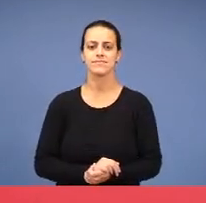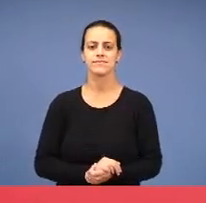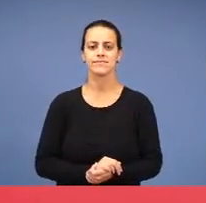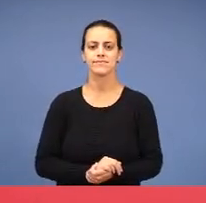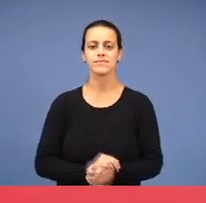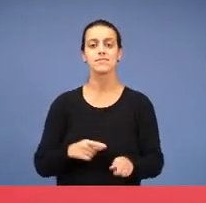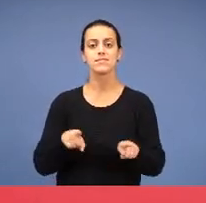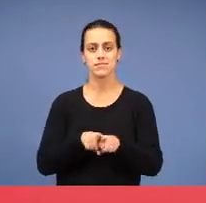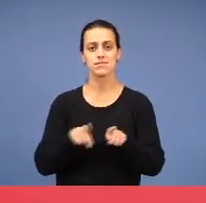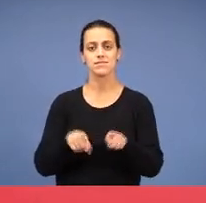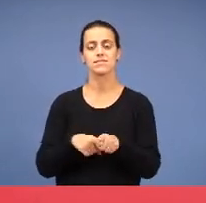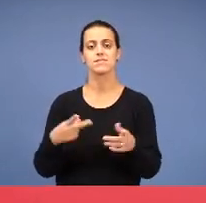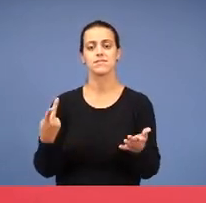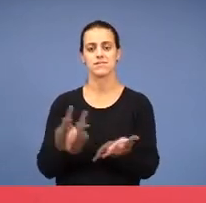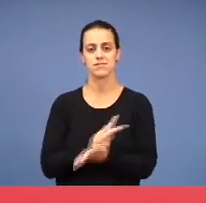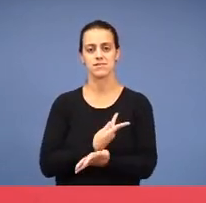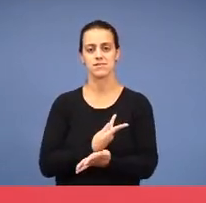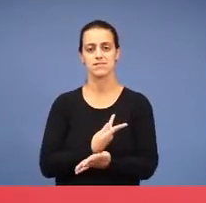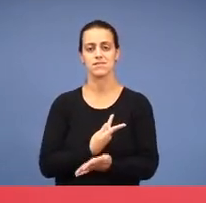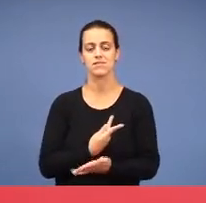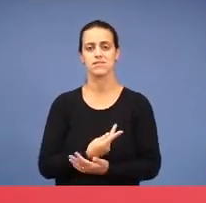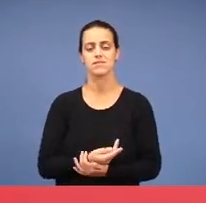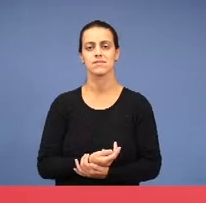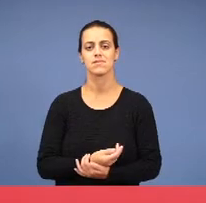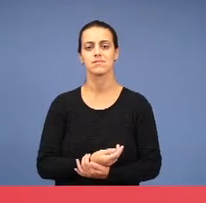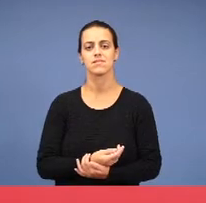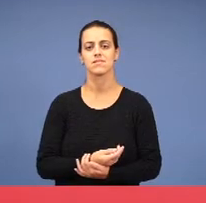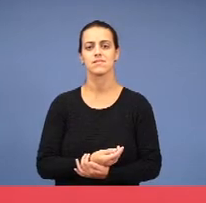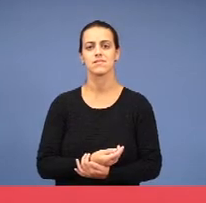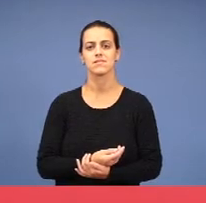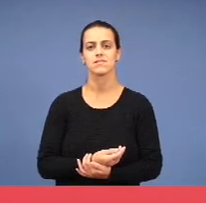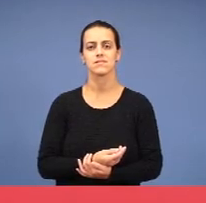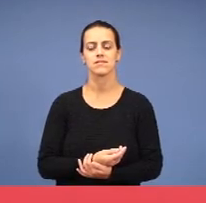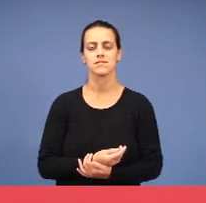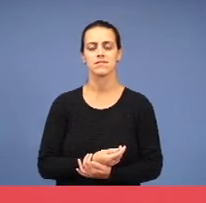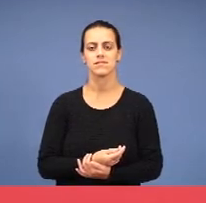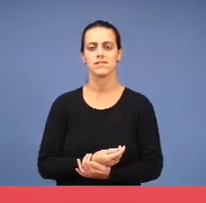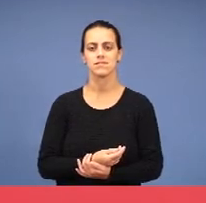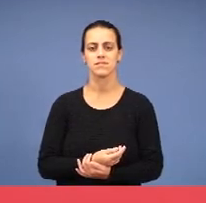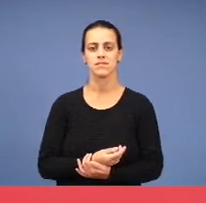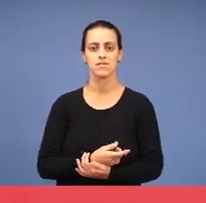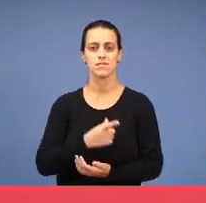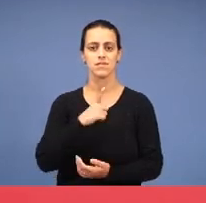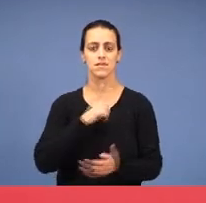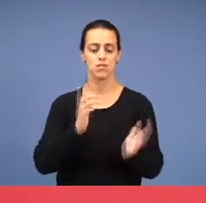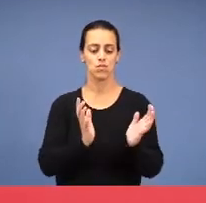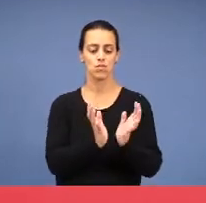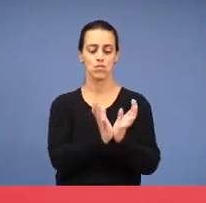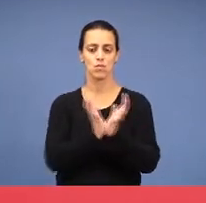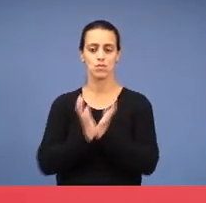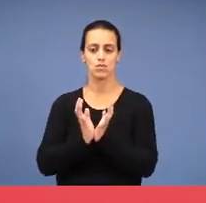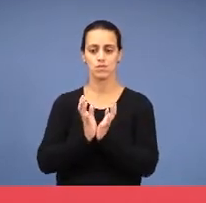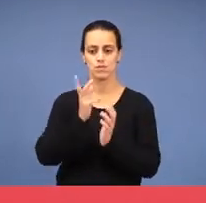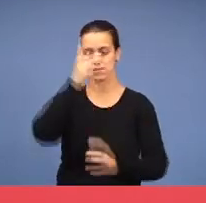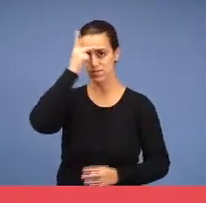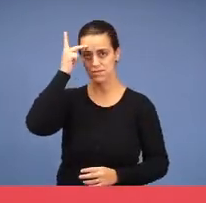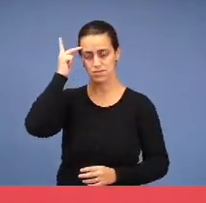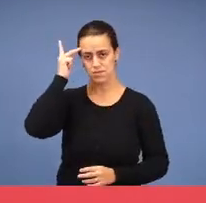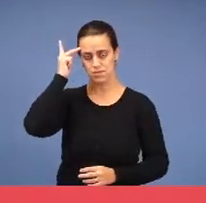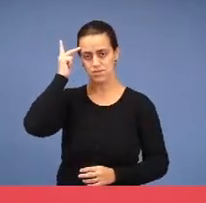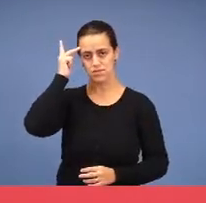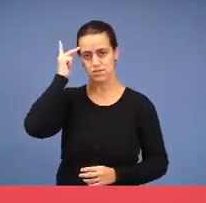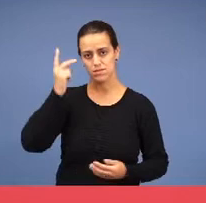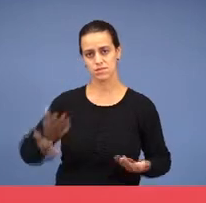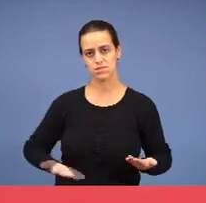foi realizado agora, um grupo de irmãos que estiveram,